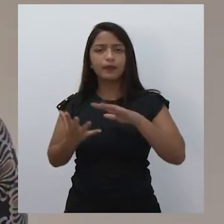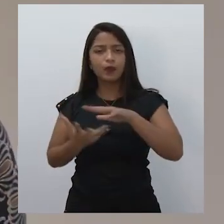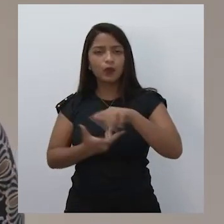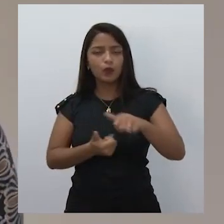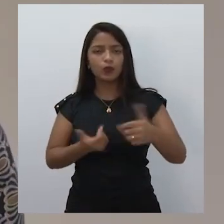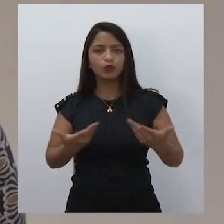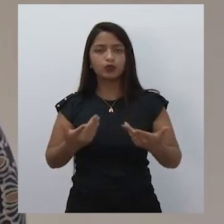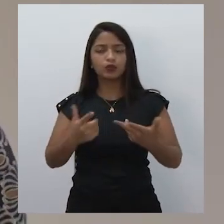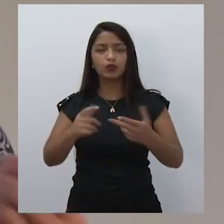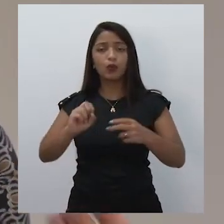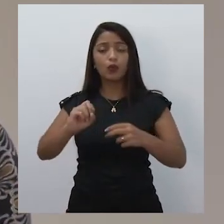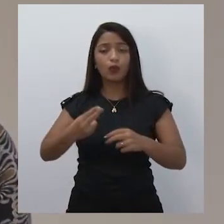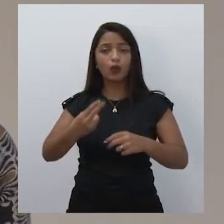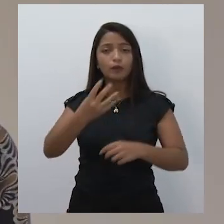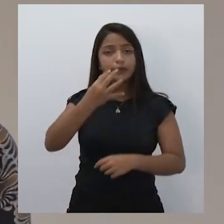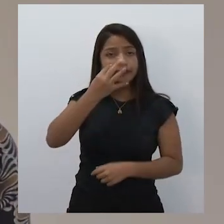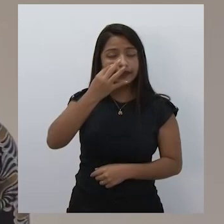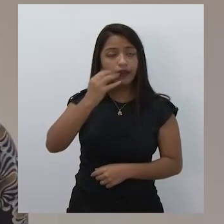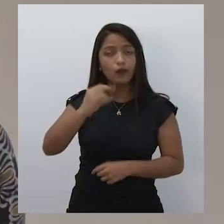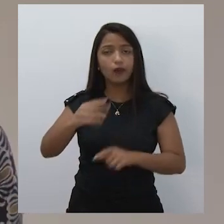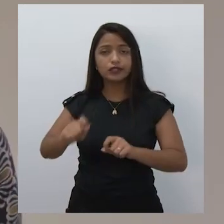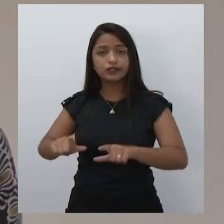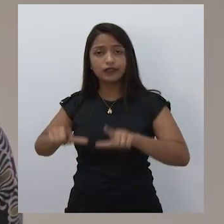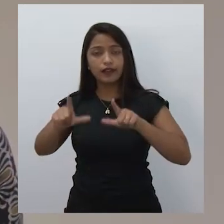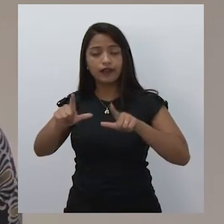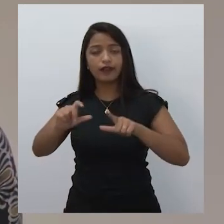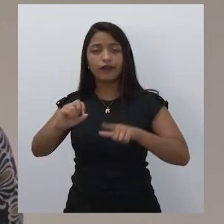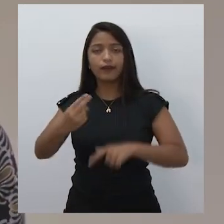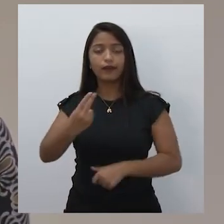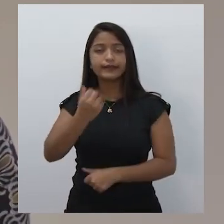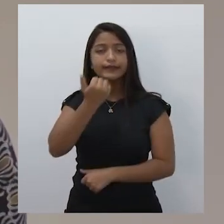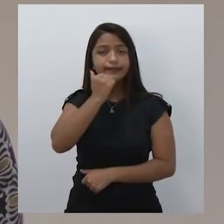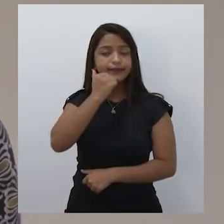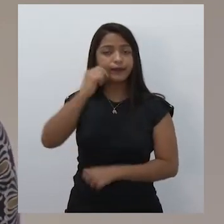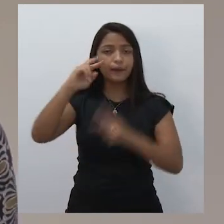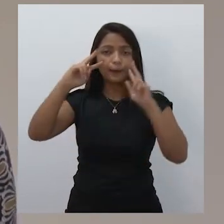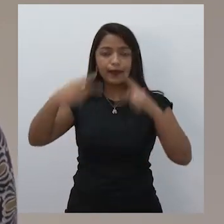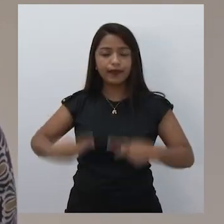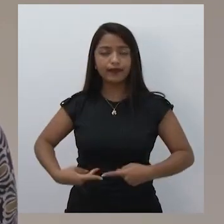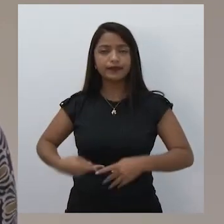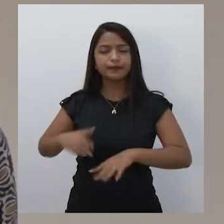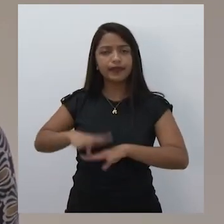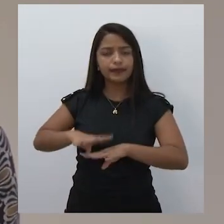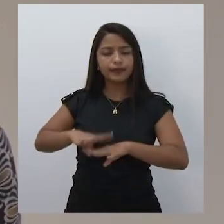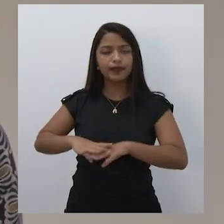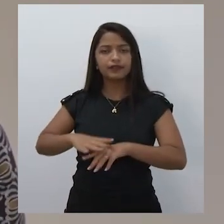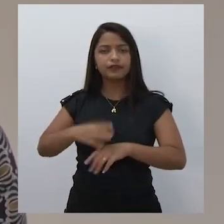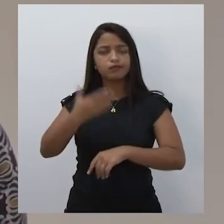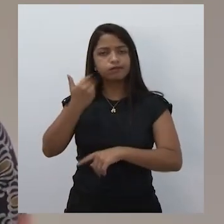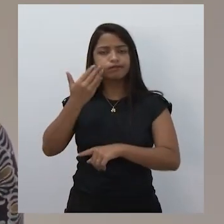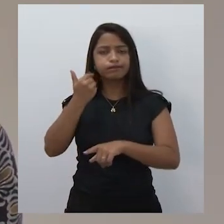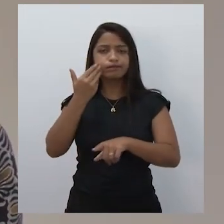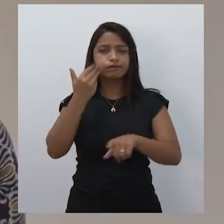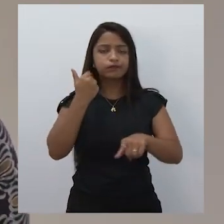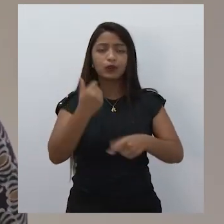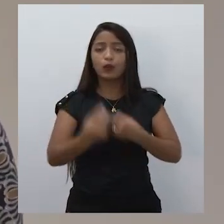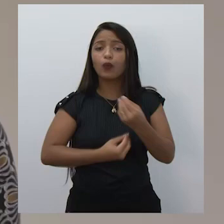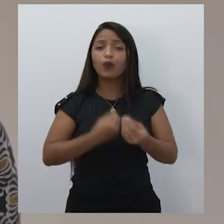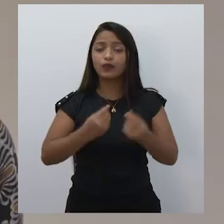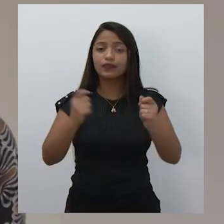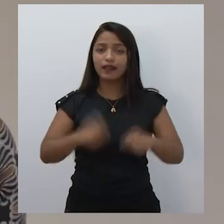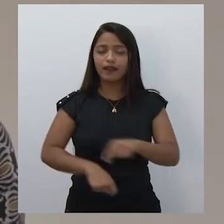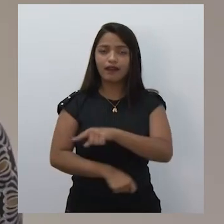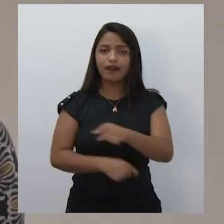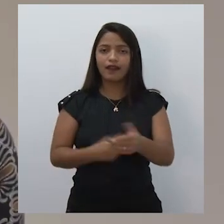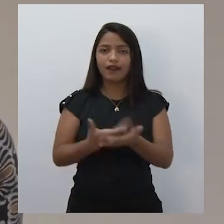sobre o mundo digital, o mundo das ciências humanas, da matemática. Como é que a gente faz com que os nossos alunos se apropriem